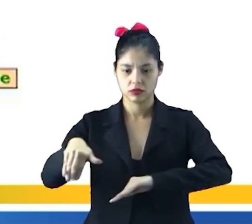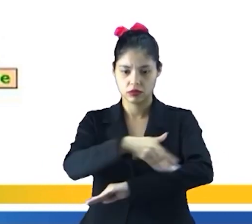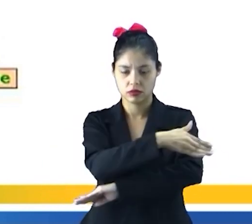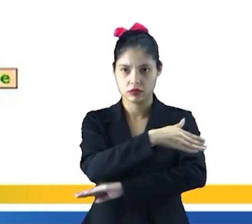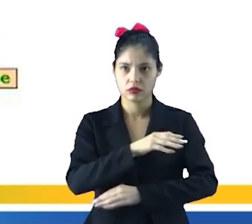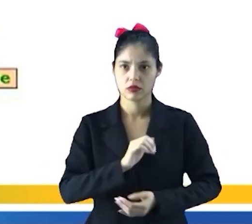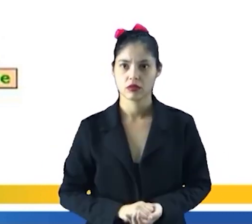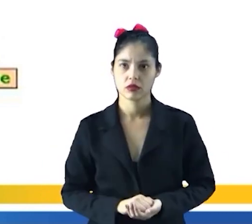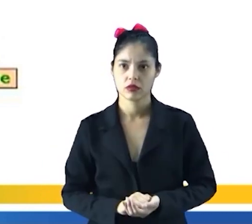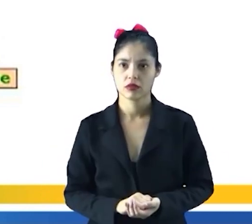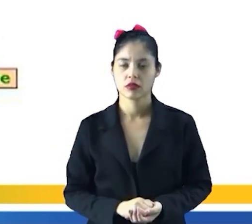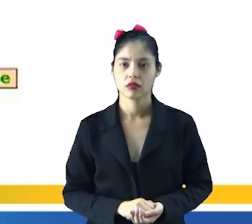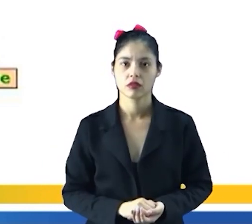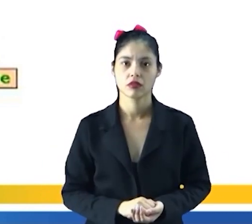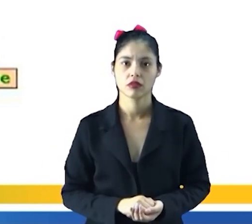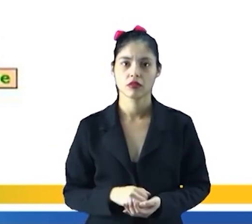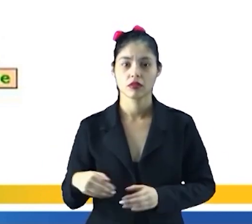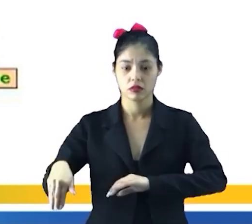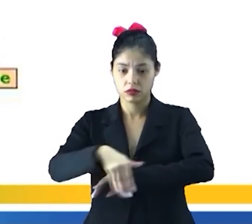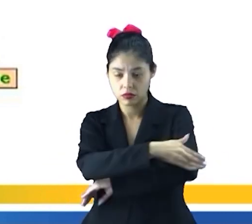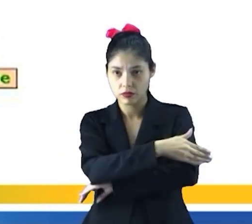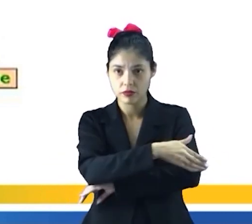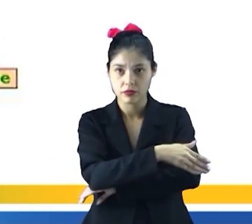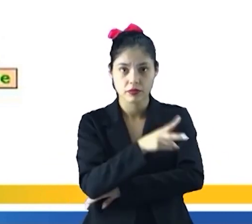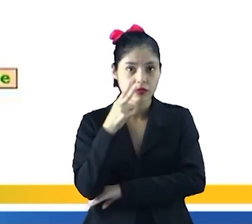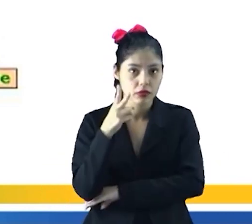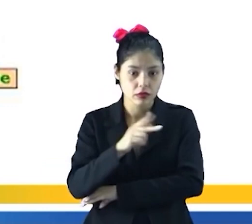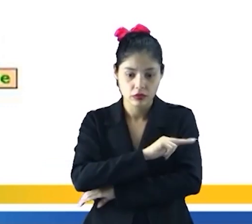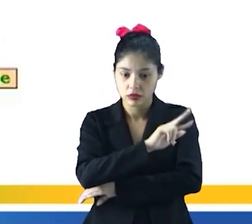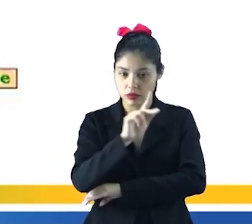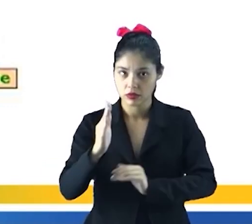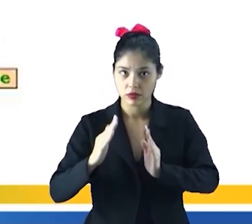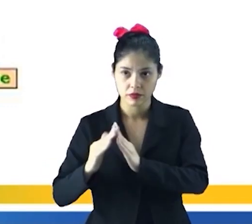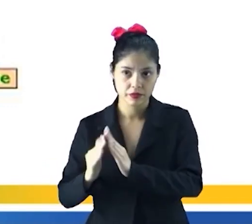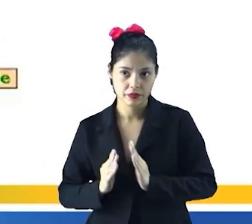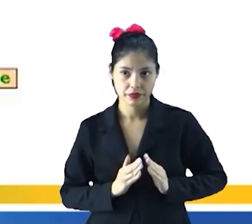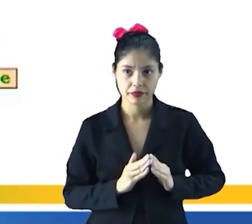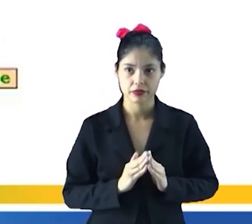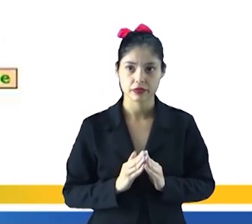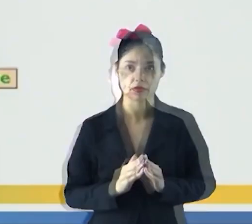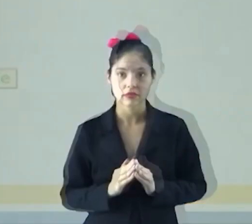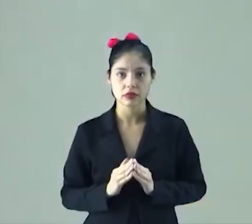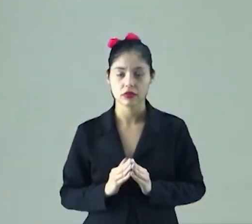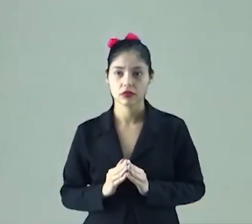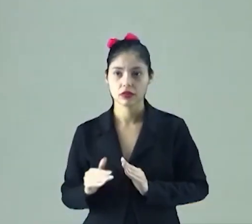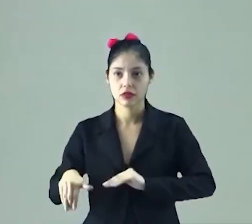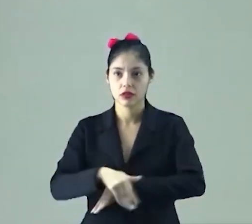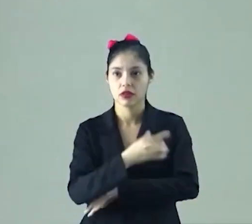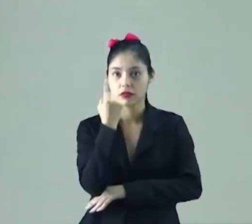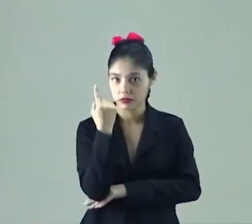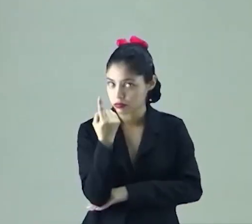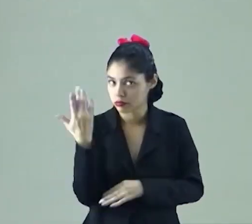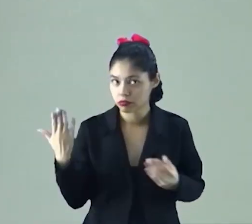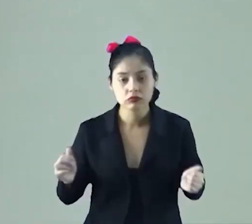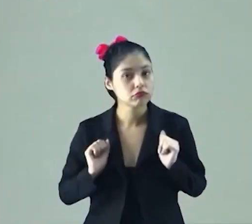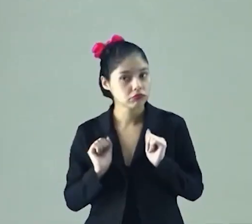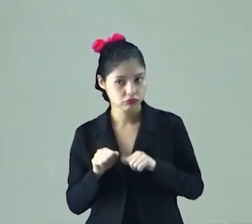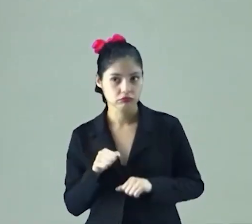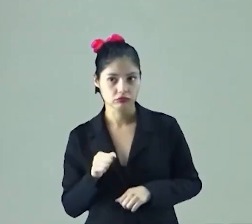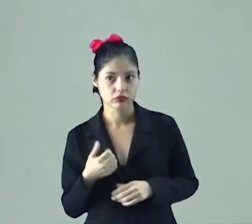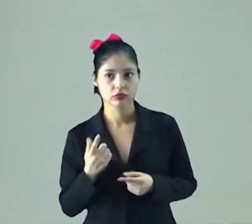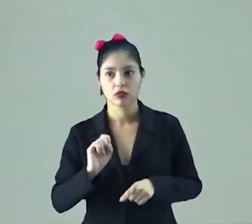rua. E aí, dentro daquela rua, você vai ter várias casas. Você pode ter uma rua que só tem uma casa?